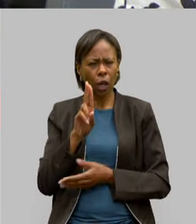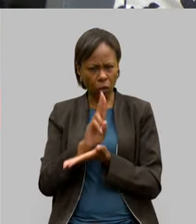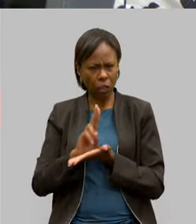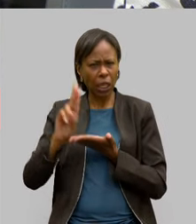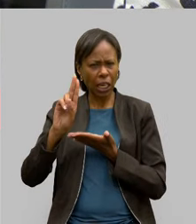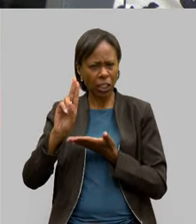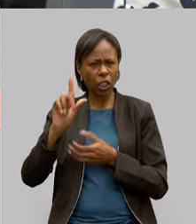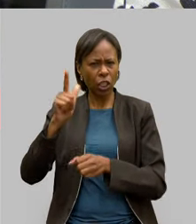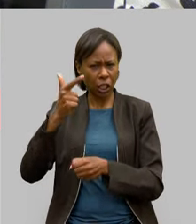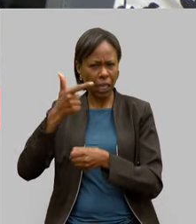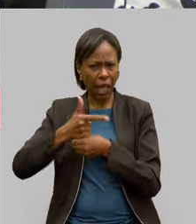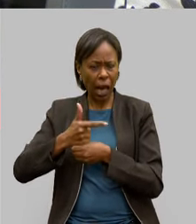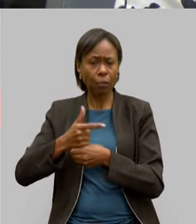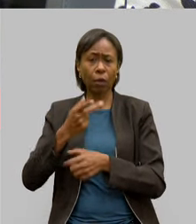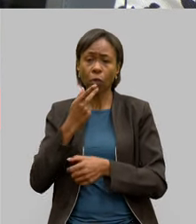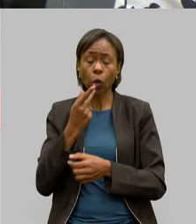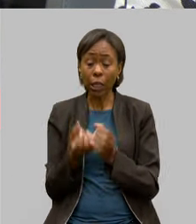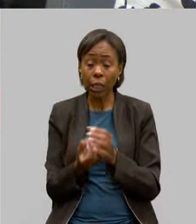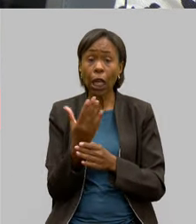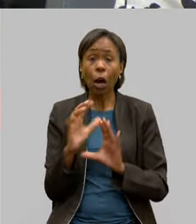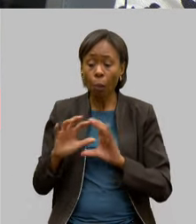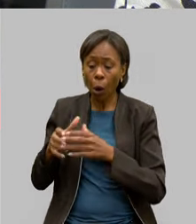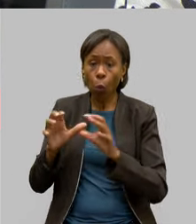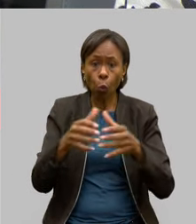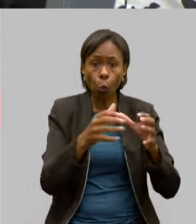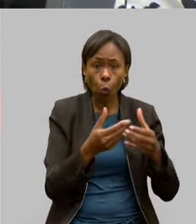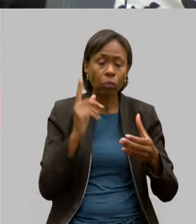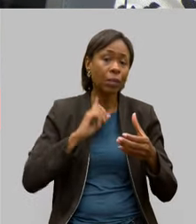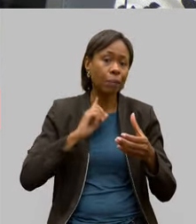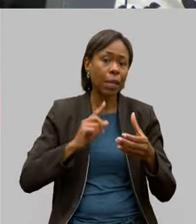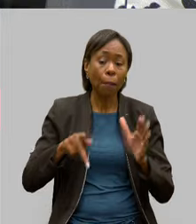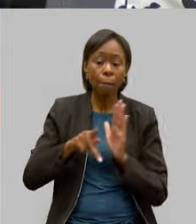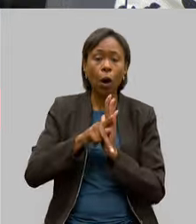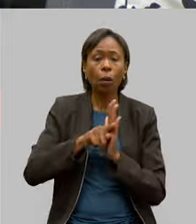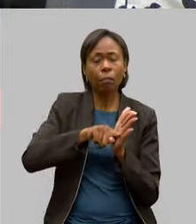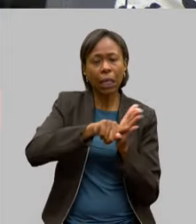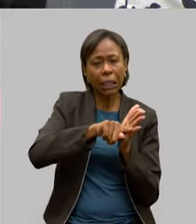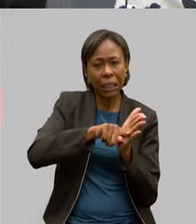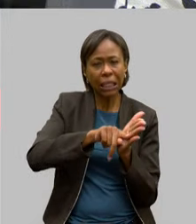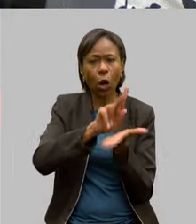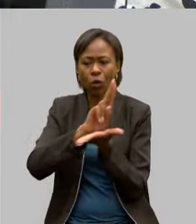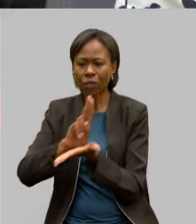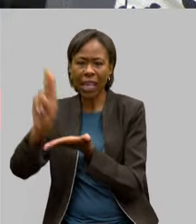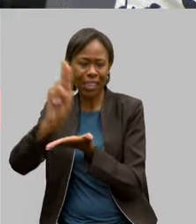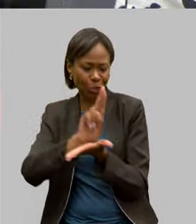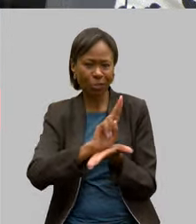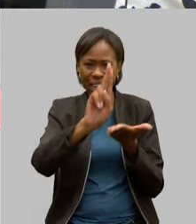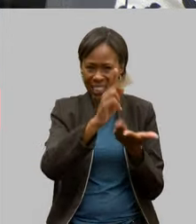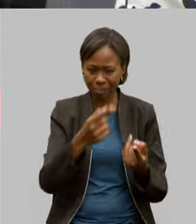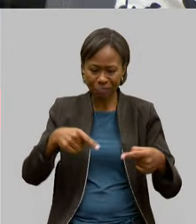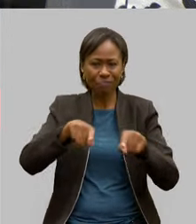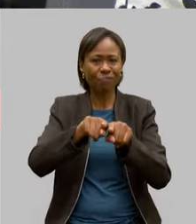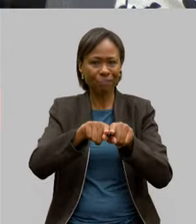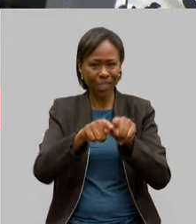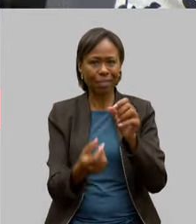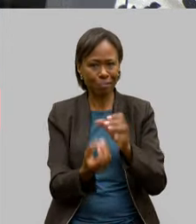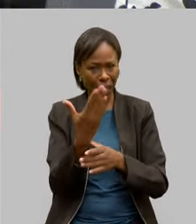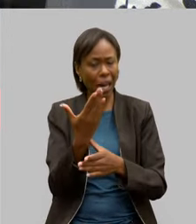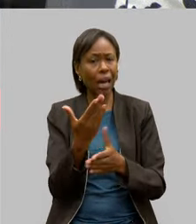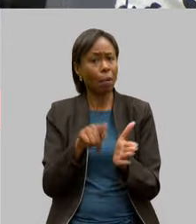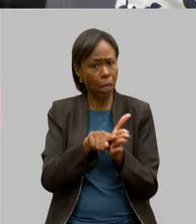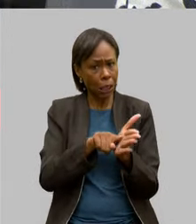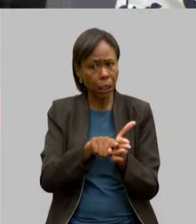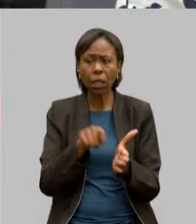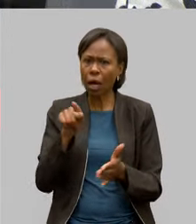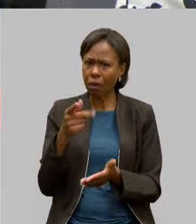propôs a criação de uma rede Mineira de pesquisa entre as Universidades eu achei fantástica essa proposição dela né Eu acho que isso dá